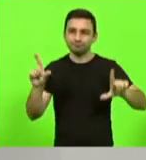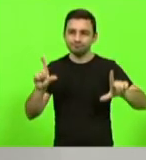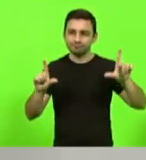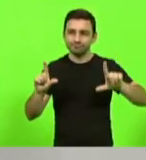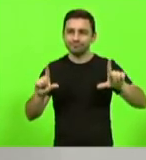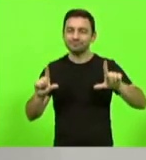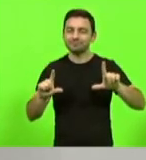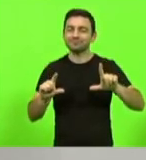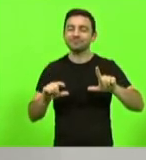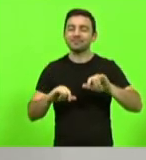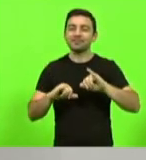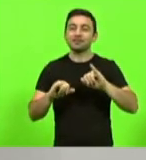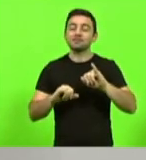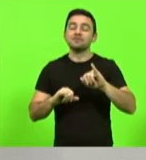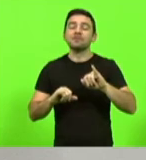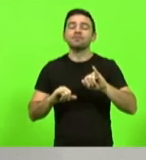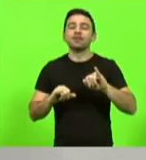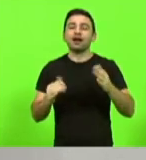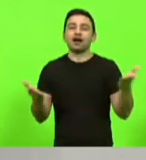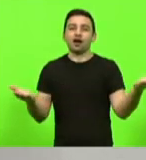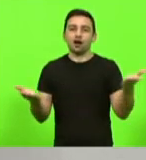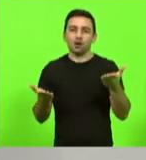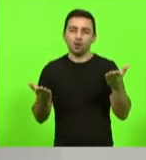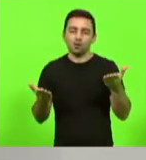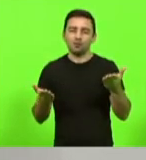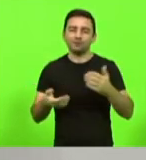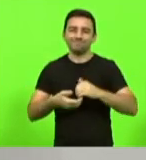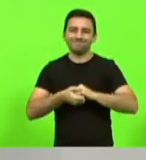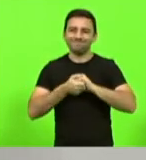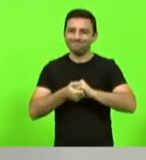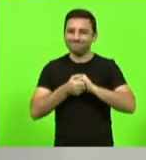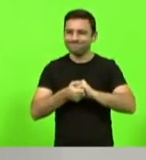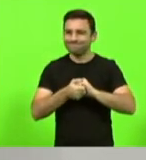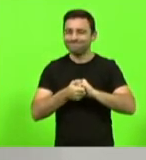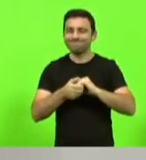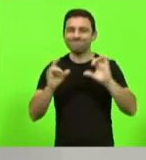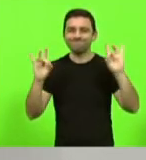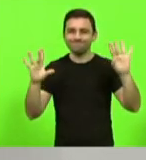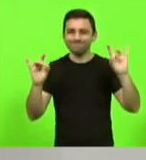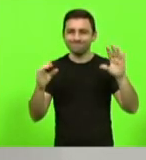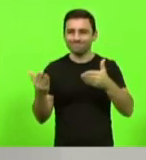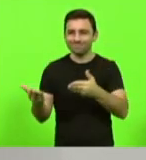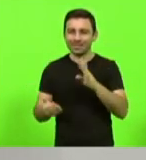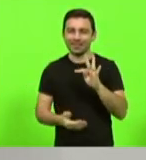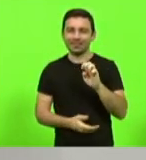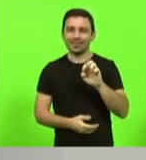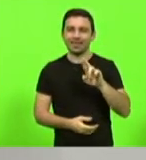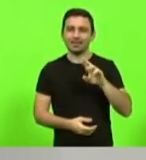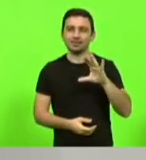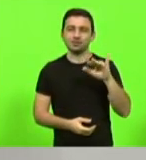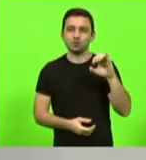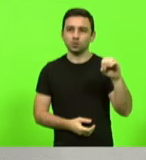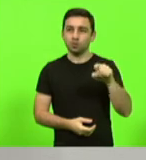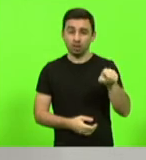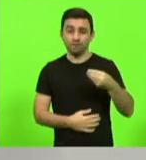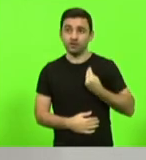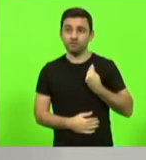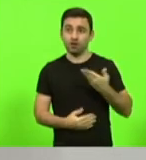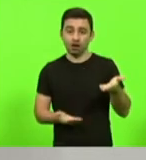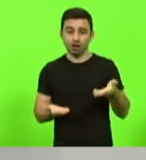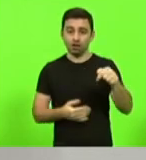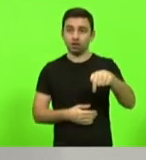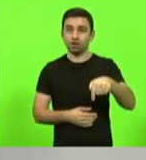um parênteses para uma saudação especial ao Tércio Casten, presente neste plenário,